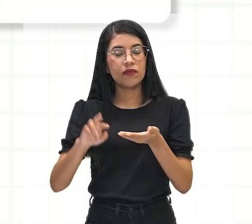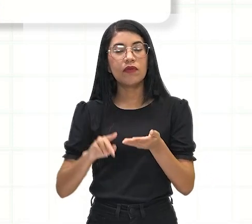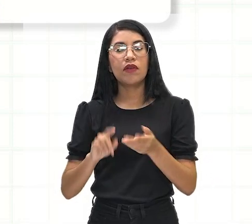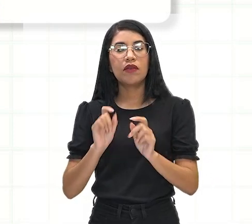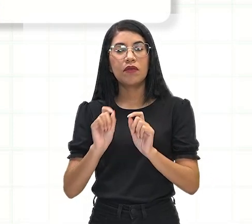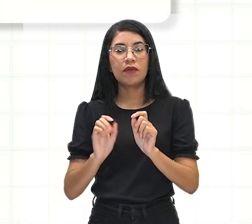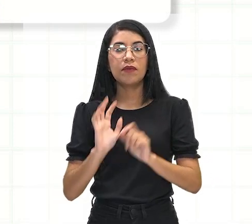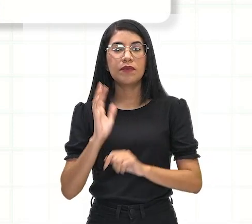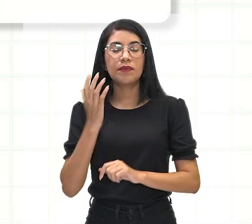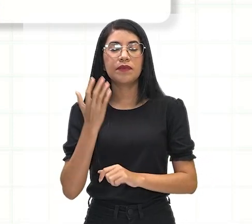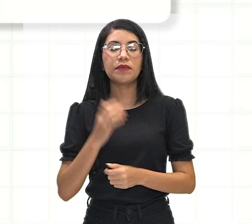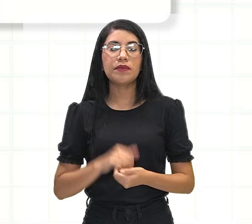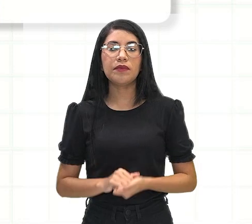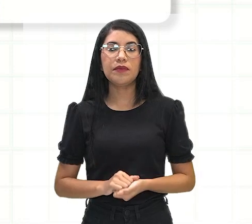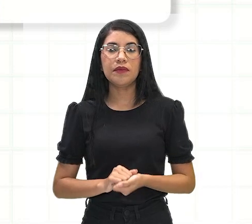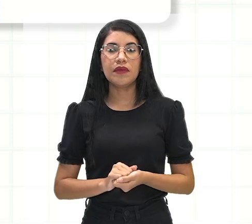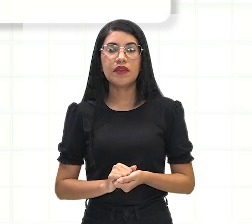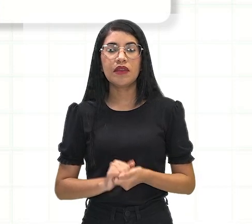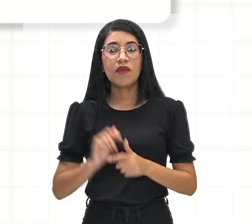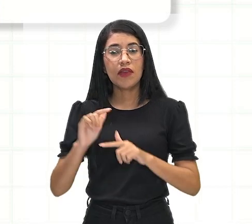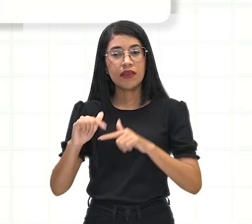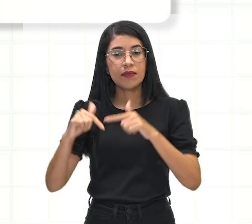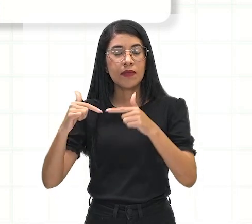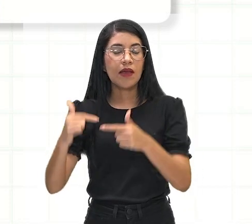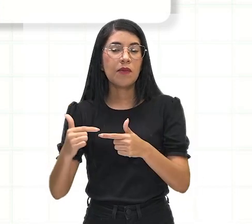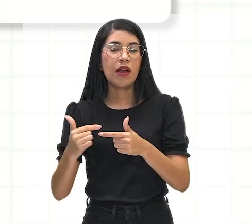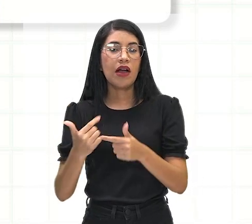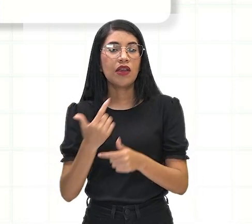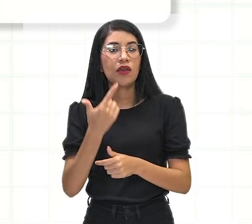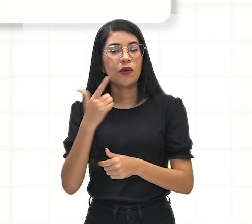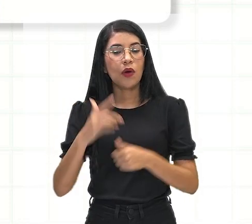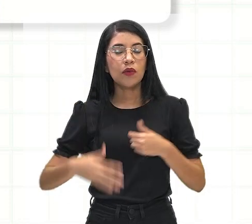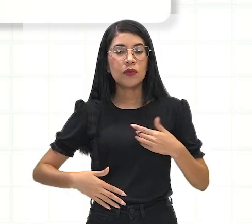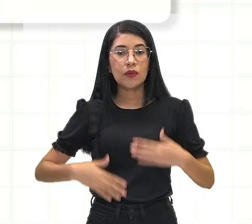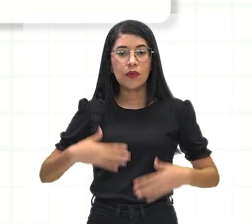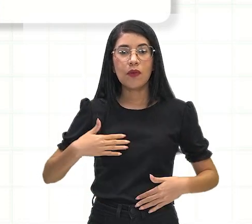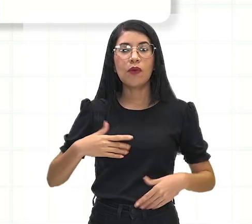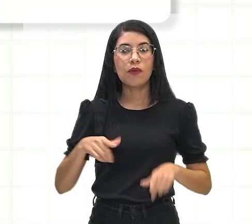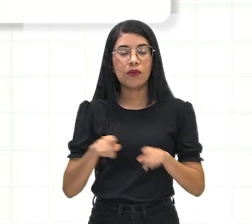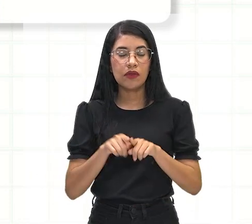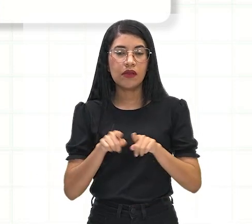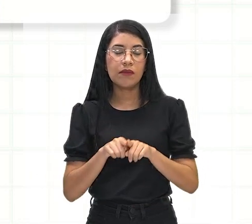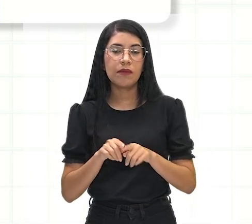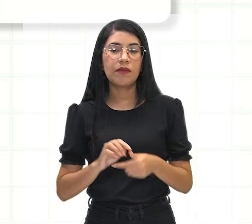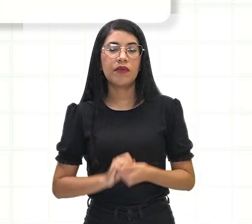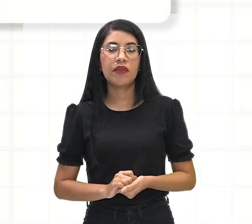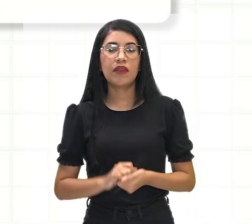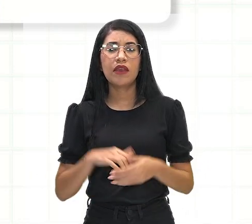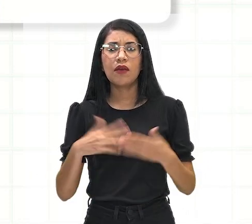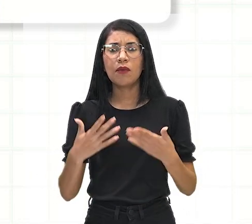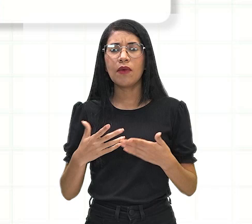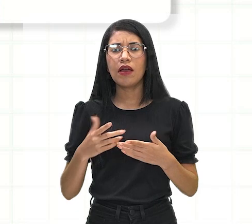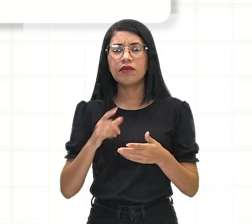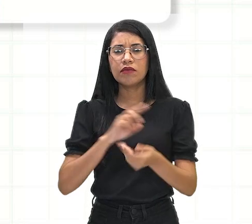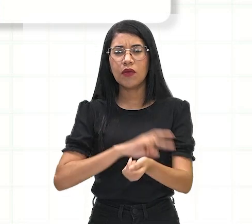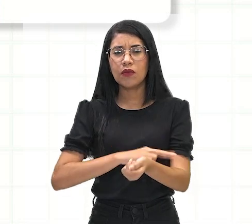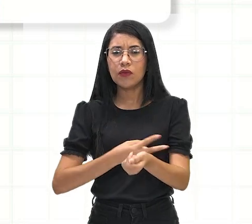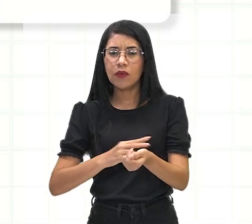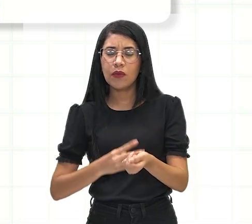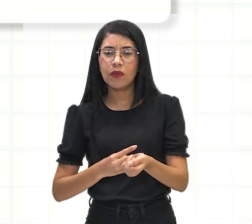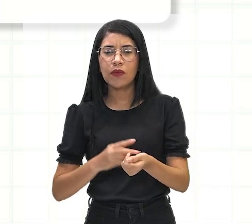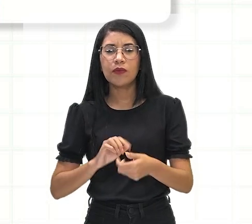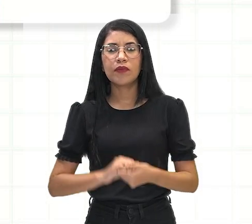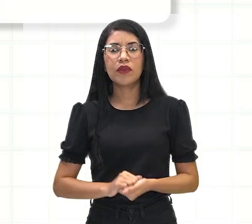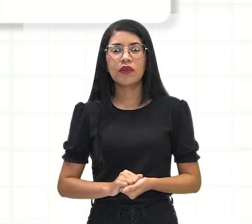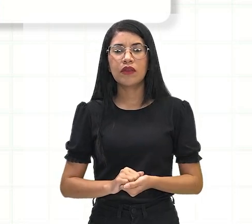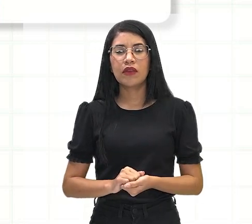hormônios que vão atuar em outros órgãos, em outras glândulas. E quais são esses hormônios? São